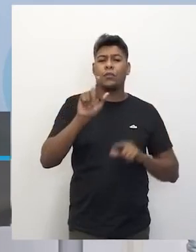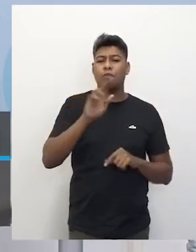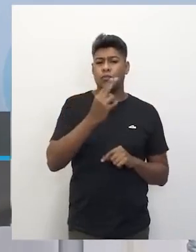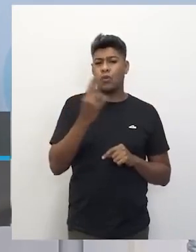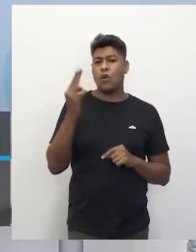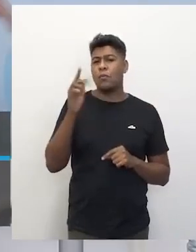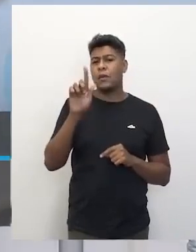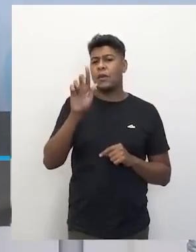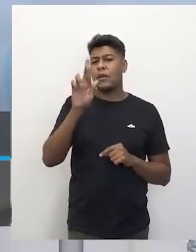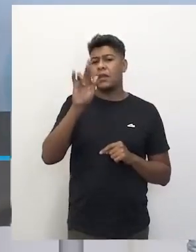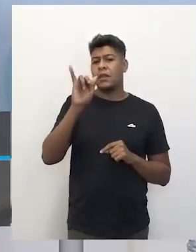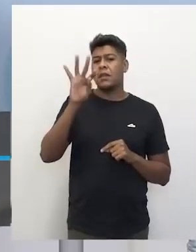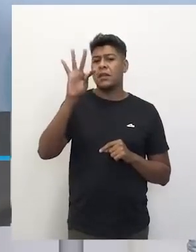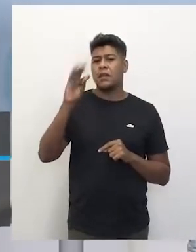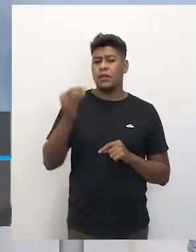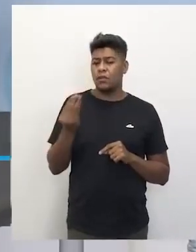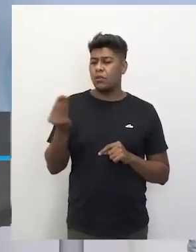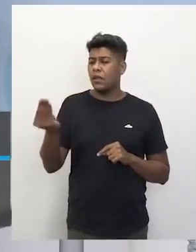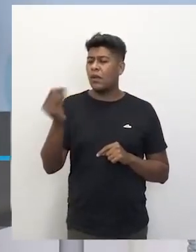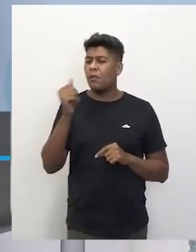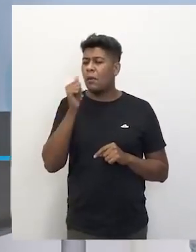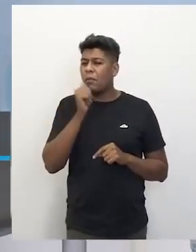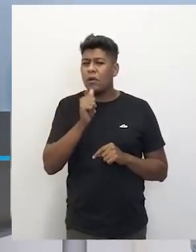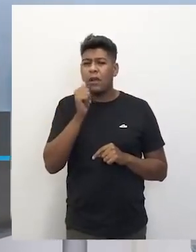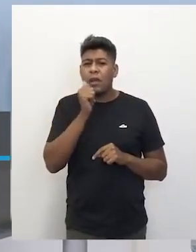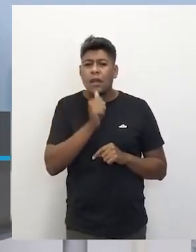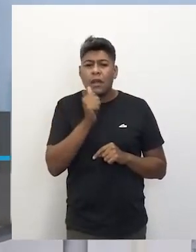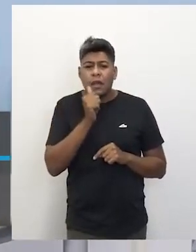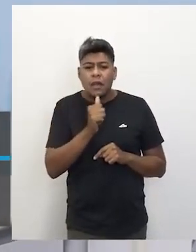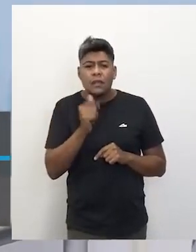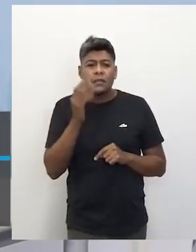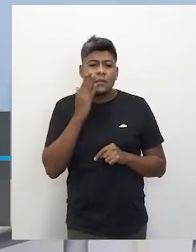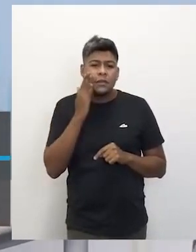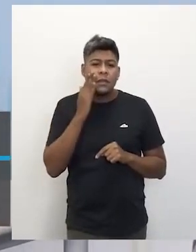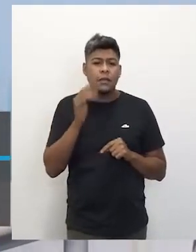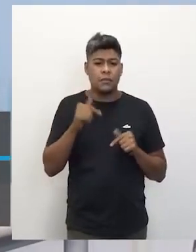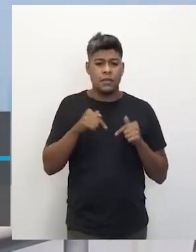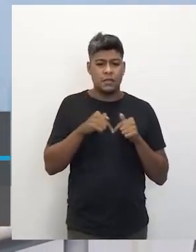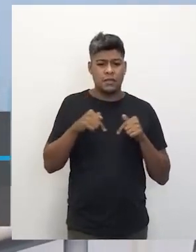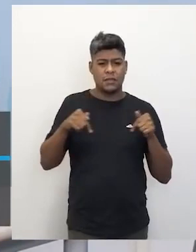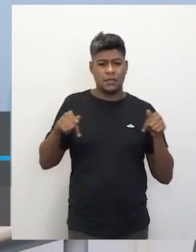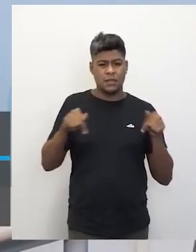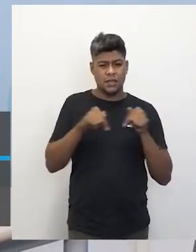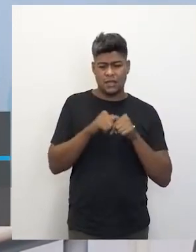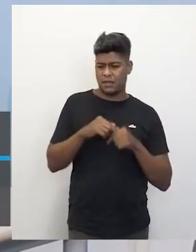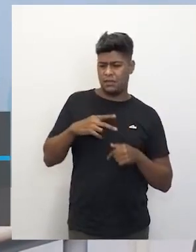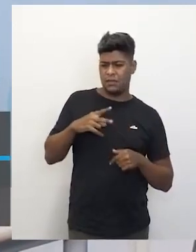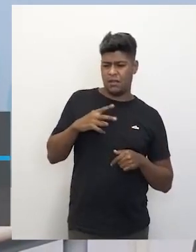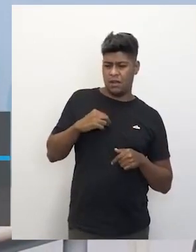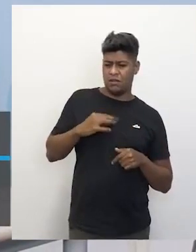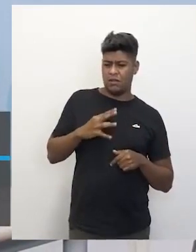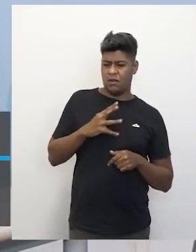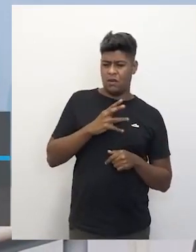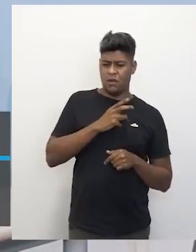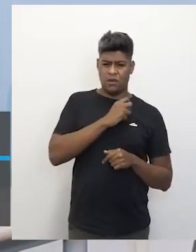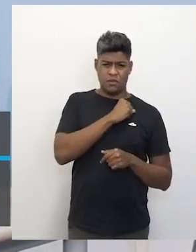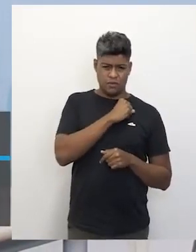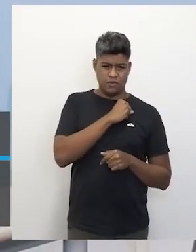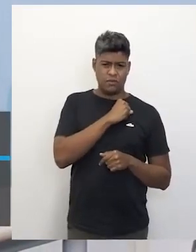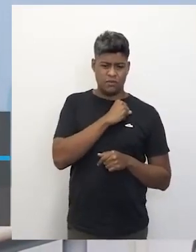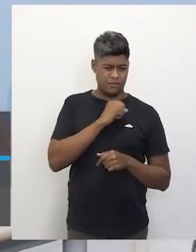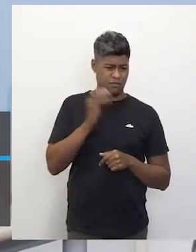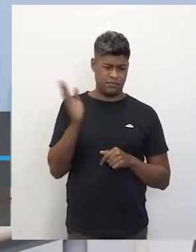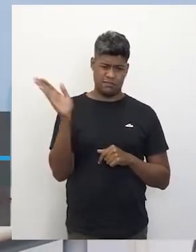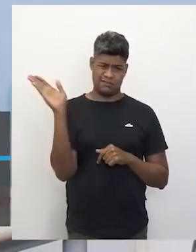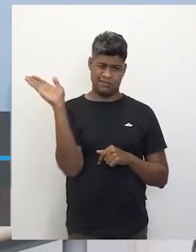não sei, hoje o bandido deu pra mulher, não sei o que foi, que ele quis colocar na sala e ela falou assim, nossa, que quadro horrível, tira isso